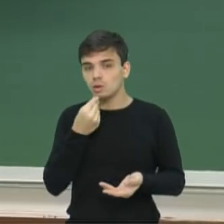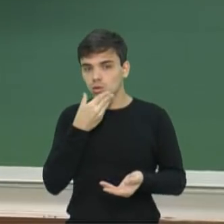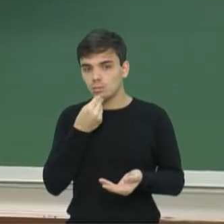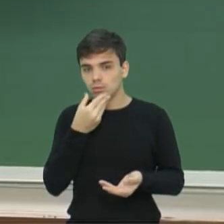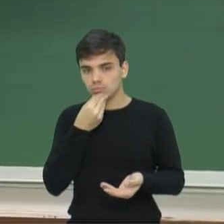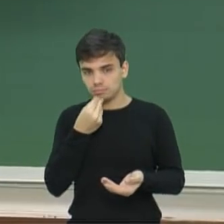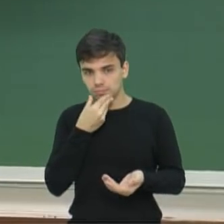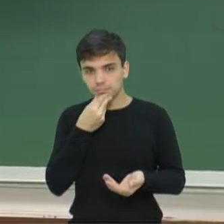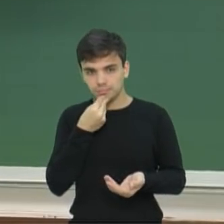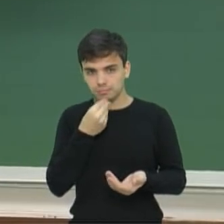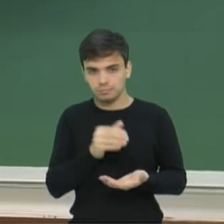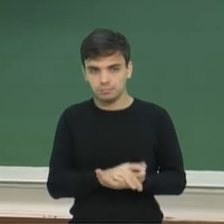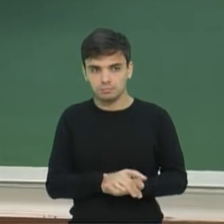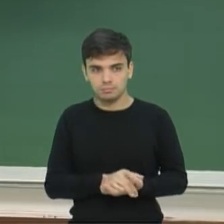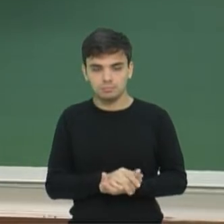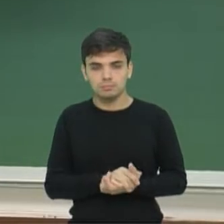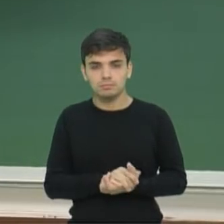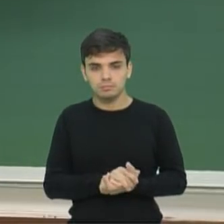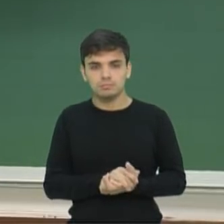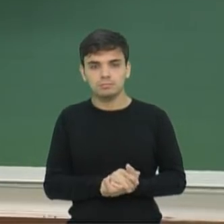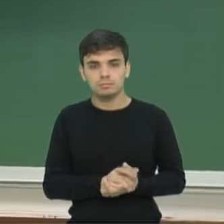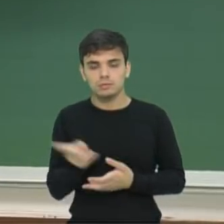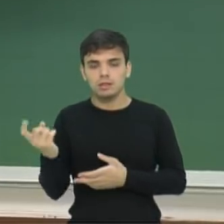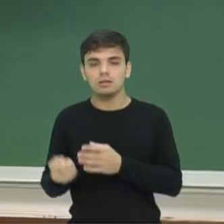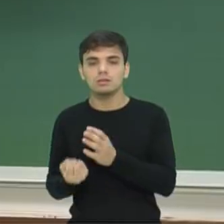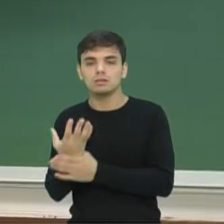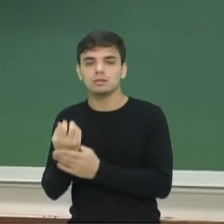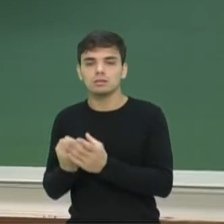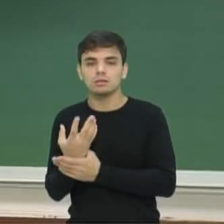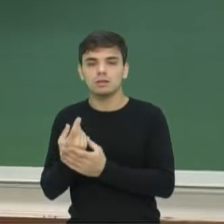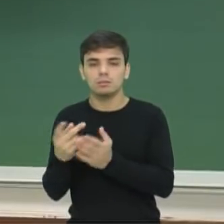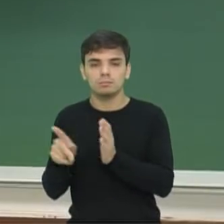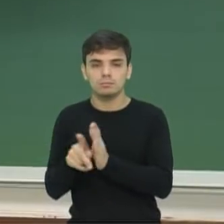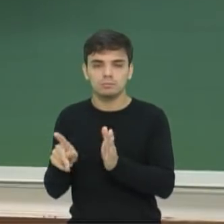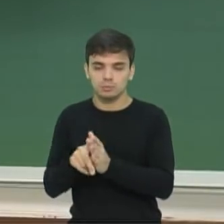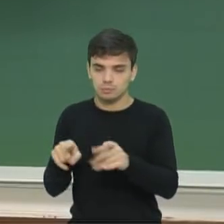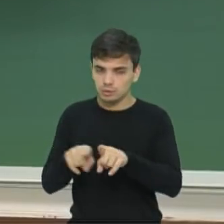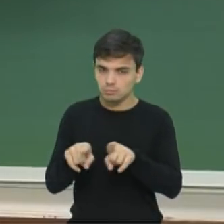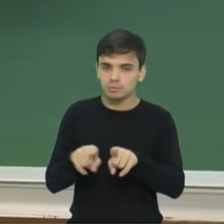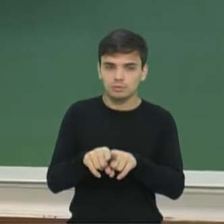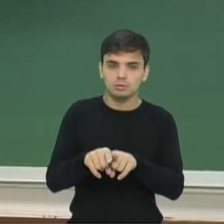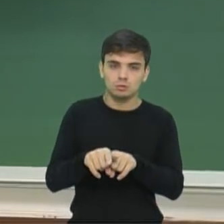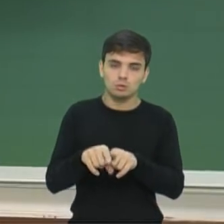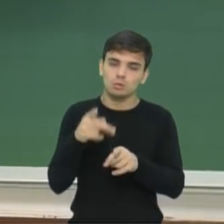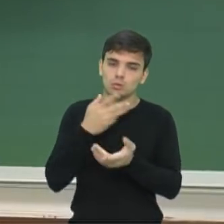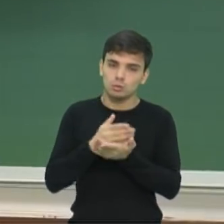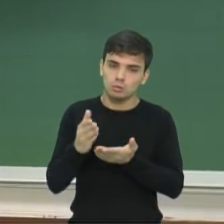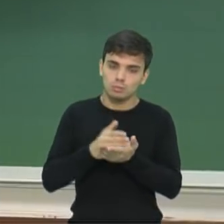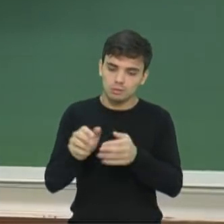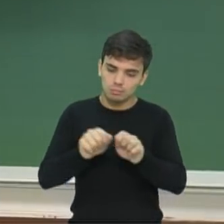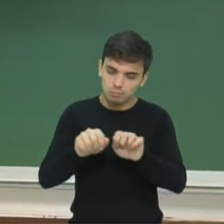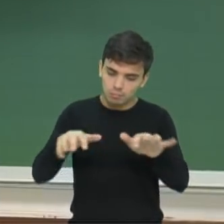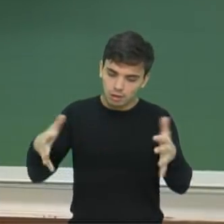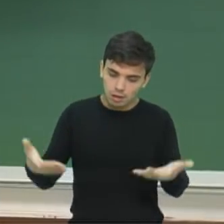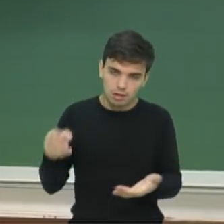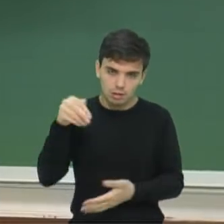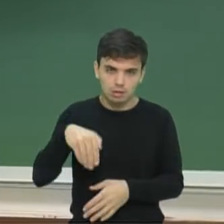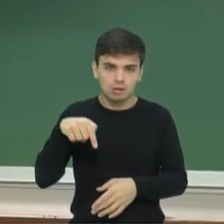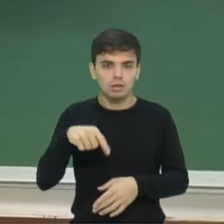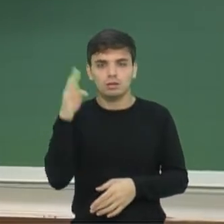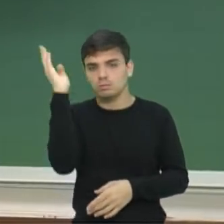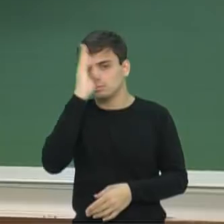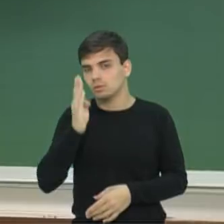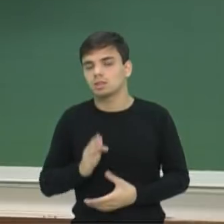do Ogawa, aí eles criam o Instituto Ogawa e a modalidade acaba sendo difundida também dentro do Brasil. Né? Então